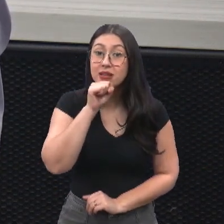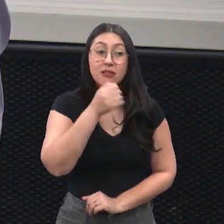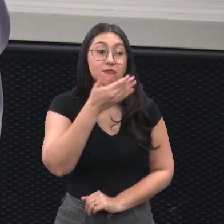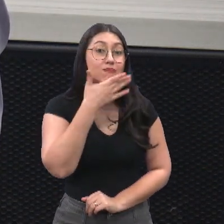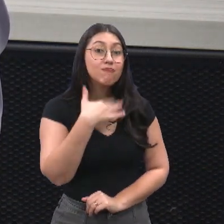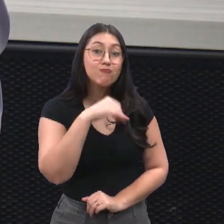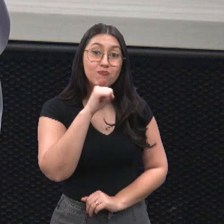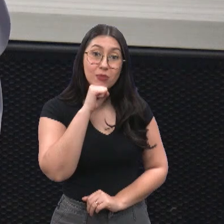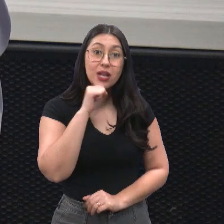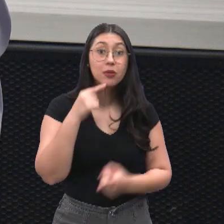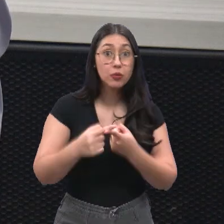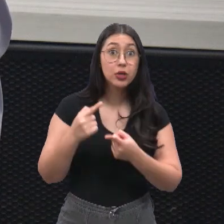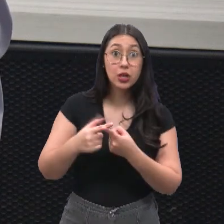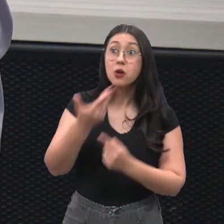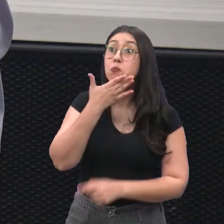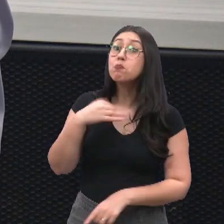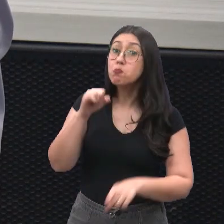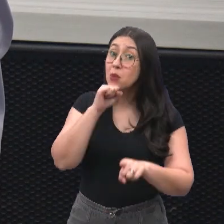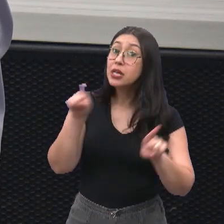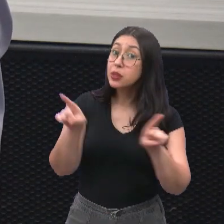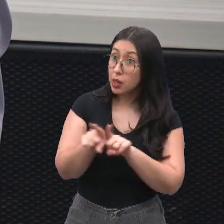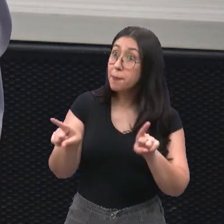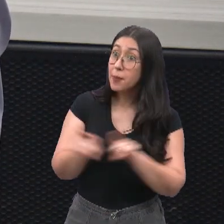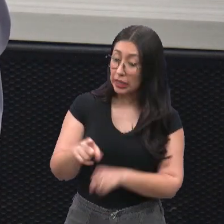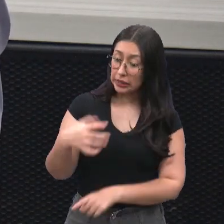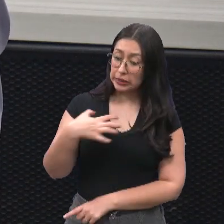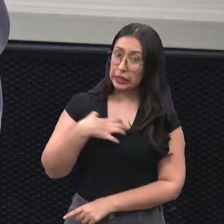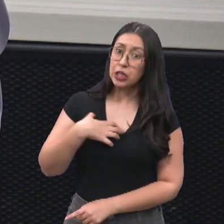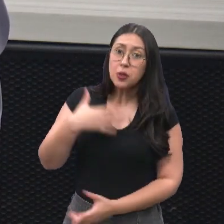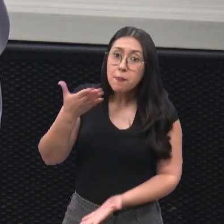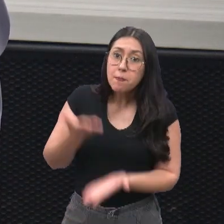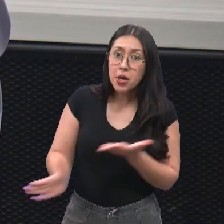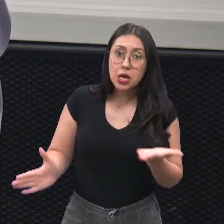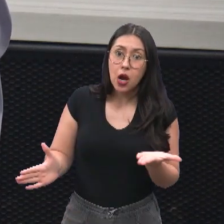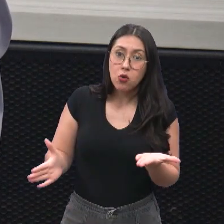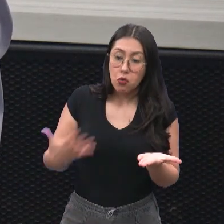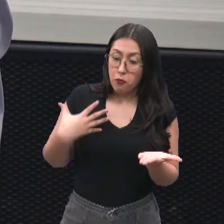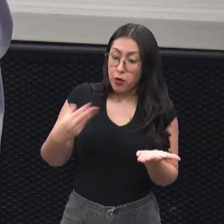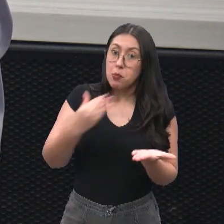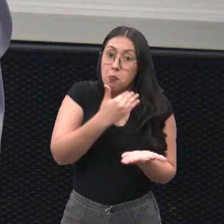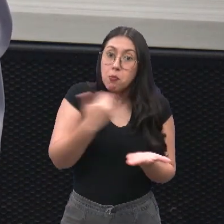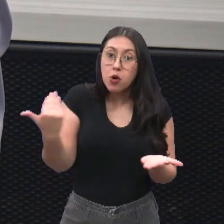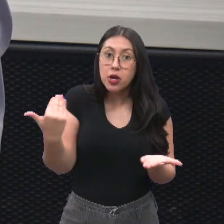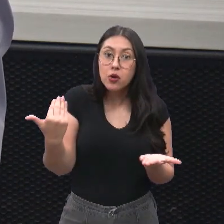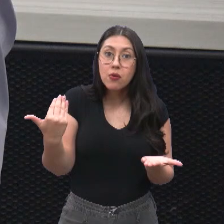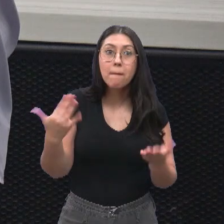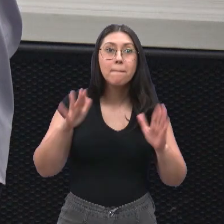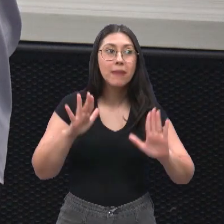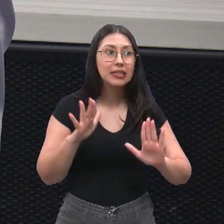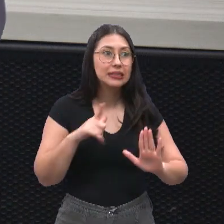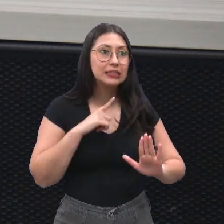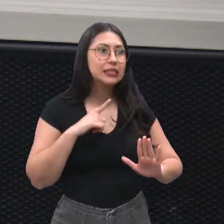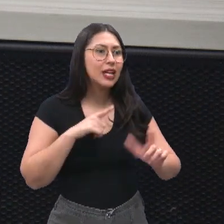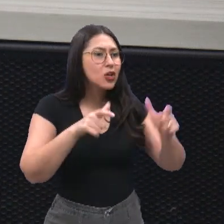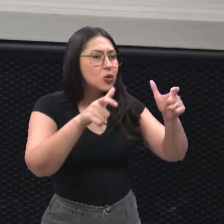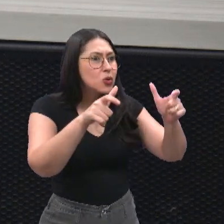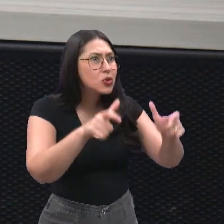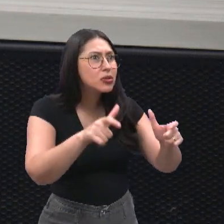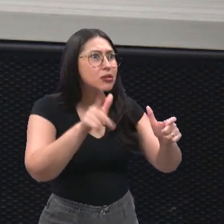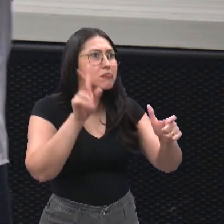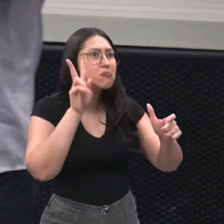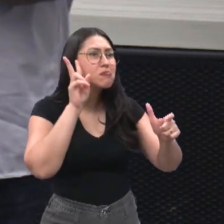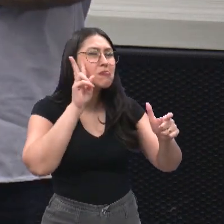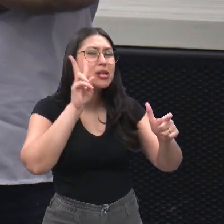juntos, porque o pai perde junto também, o sentimento de perda é igual, encontram um lugar onde eles podem materializar aquele